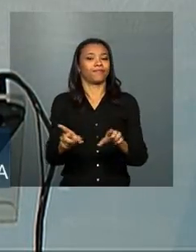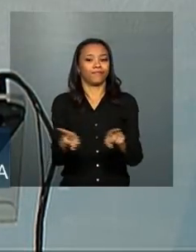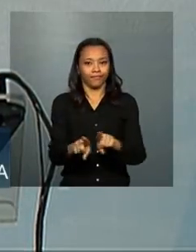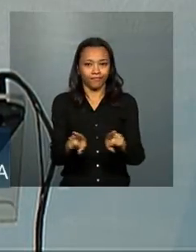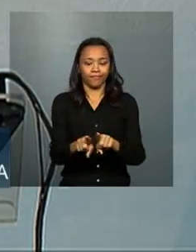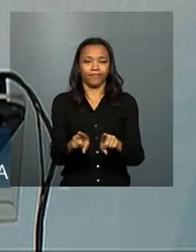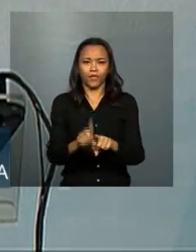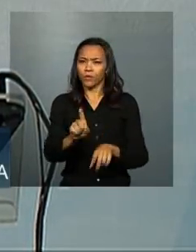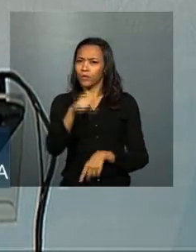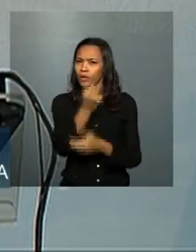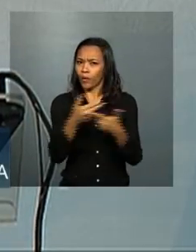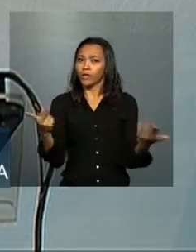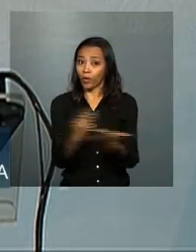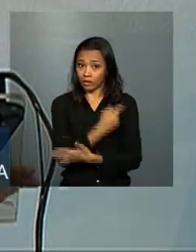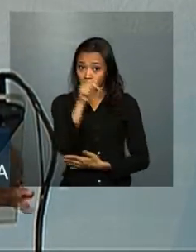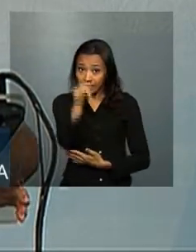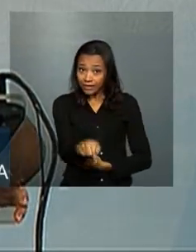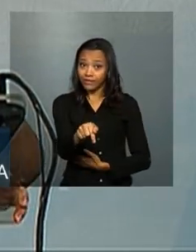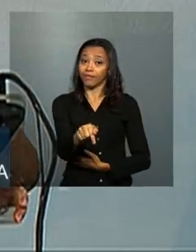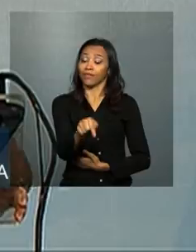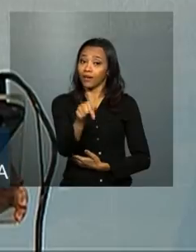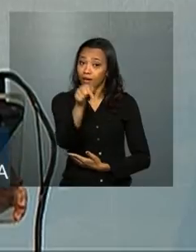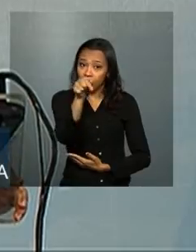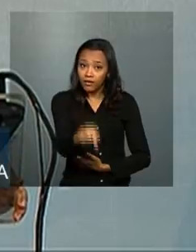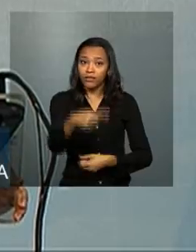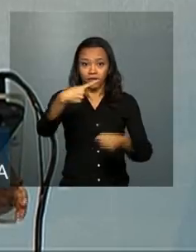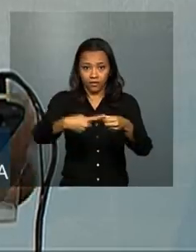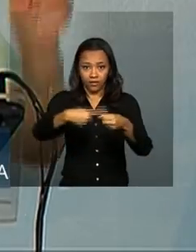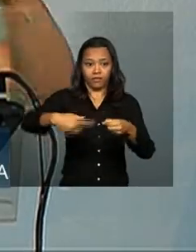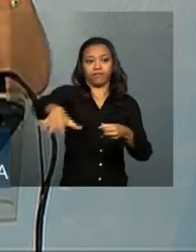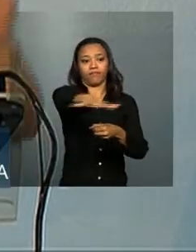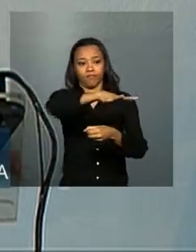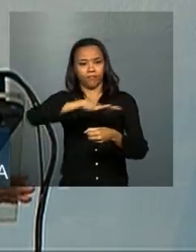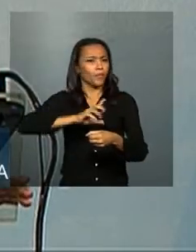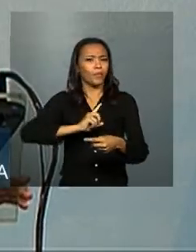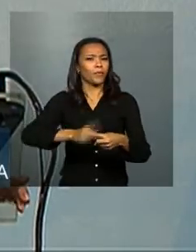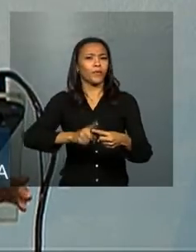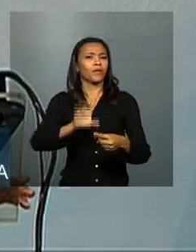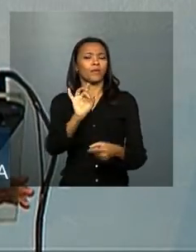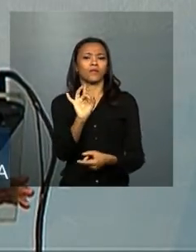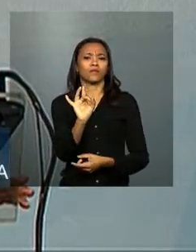com algo que está acontecendo aqui em Feira de Santana. Porque não é